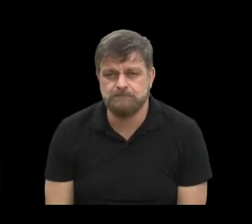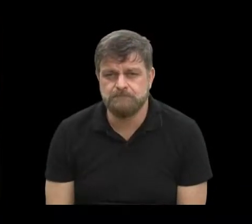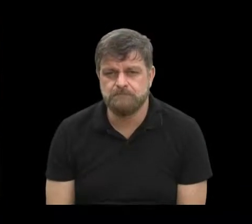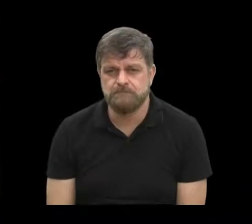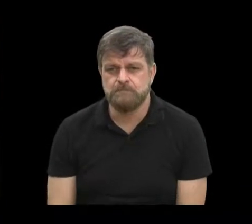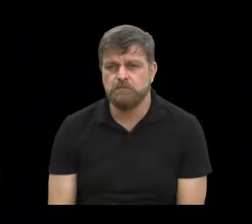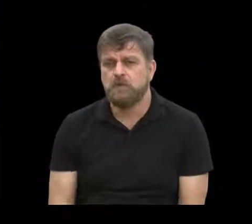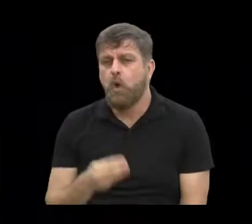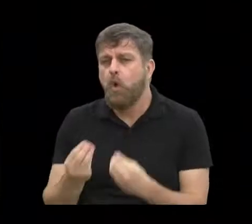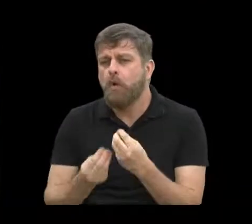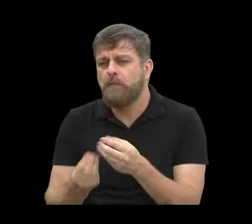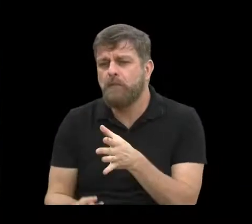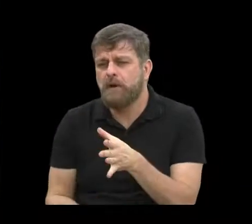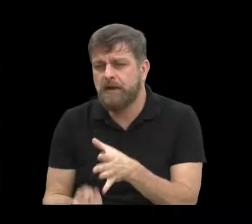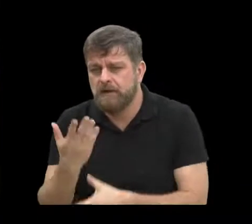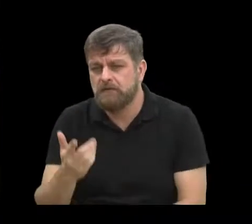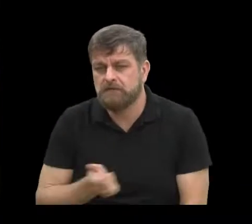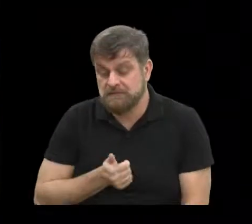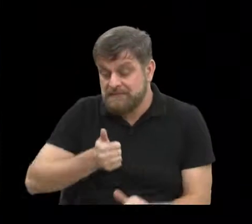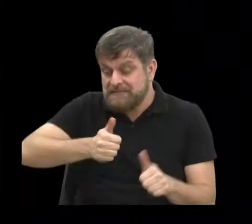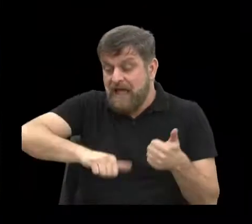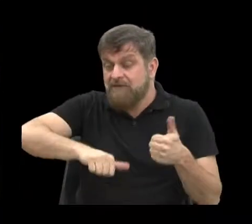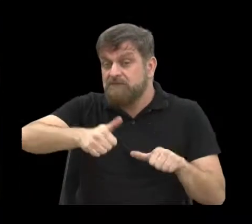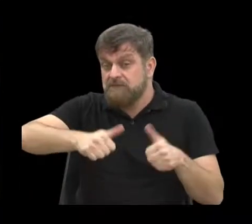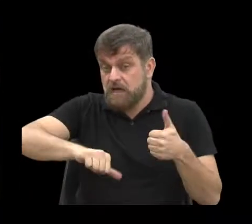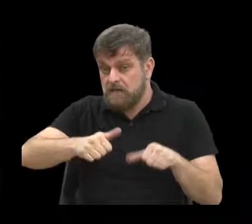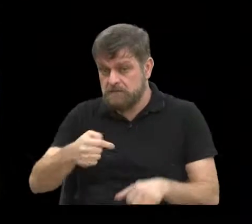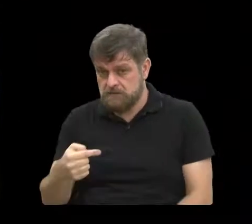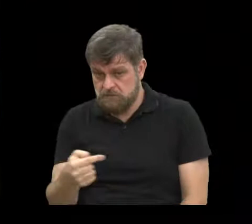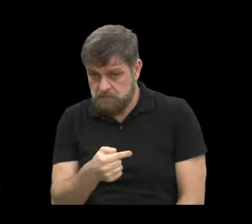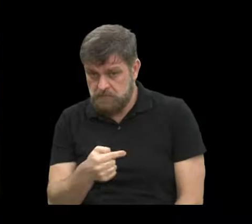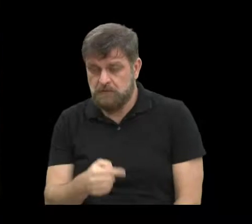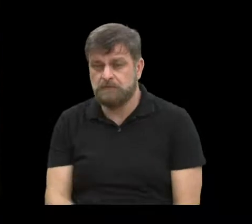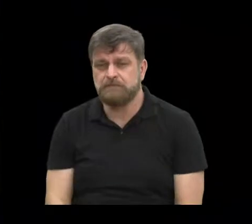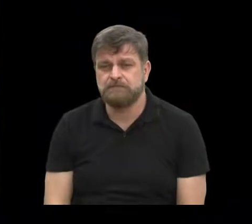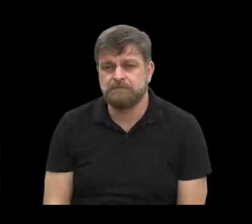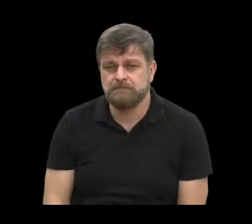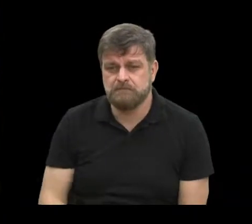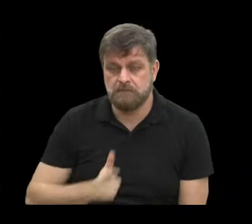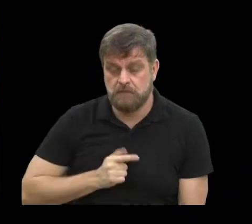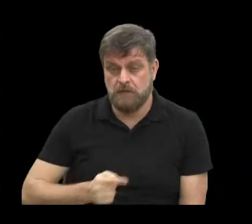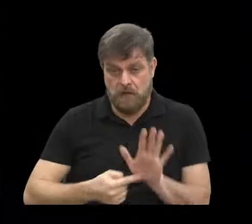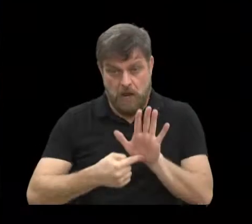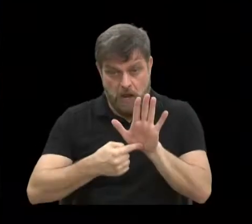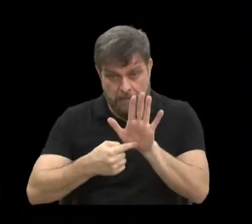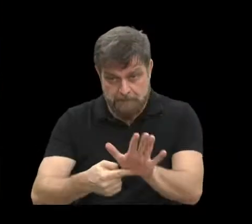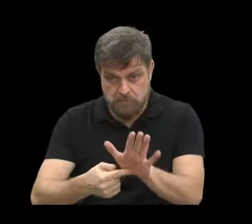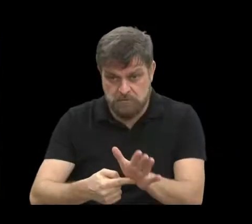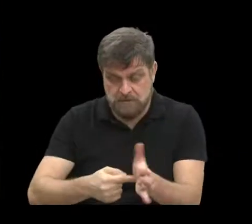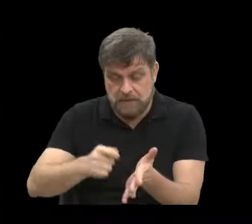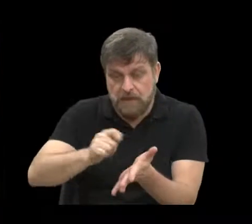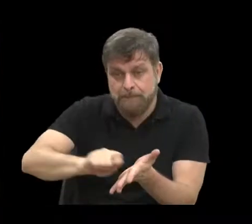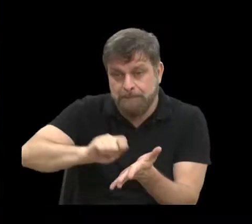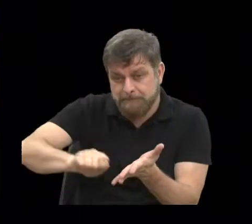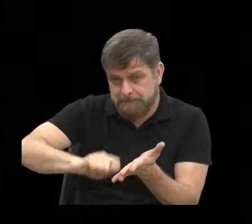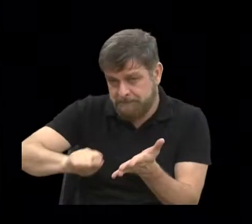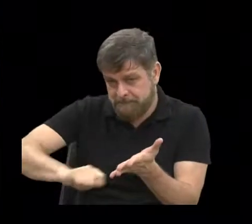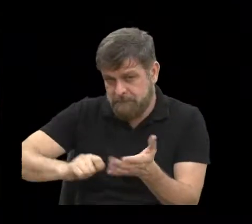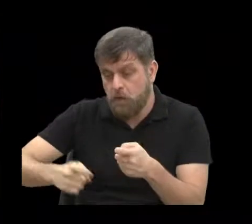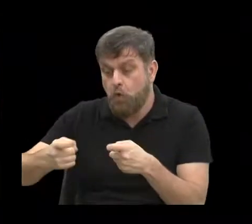Como que é feita essa análise, né? Tem que apresentar a prescrição, então,